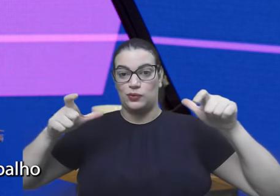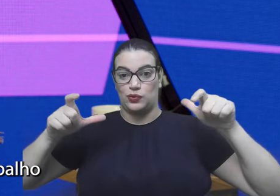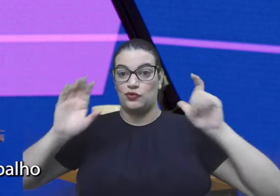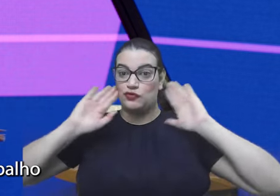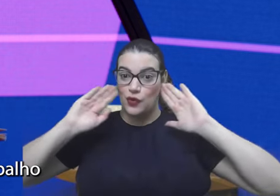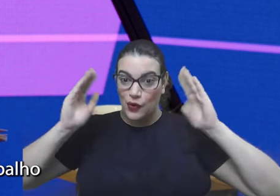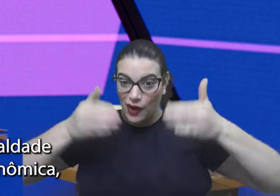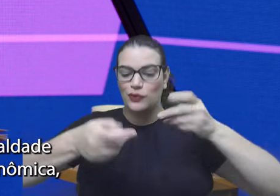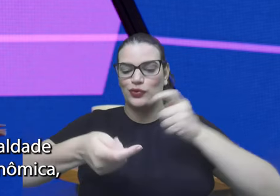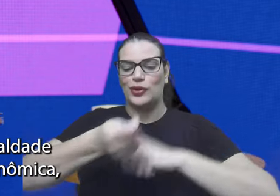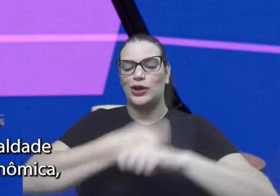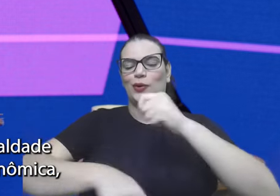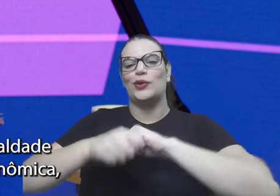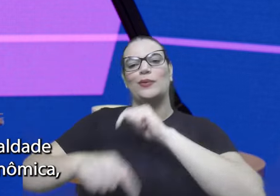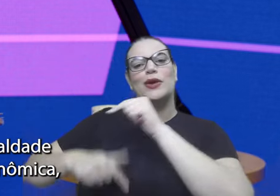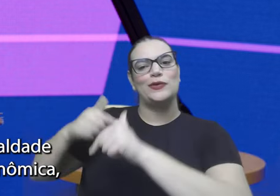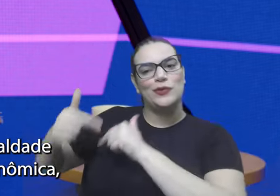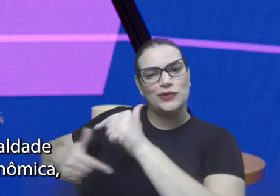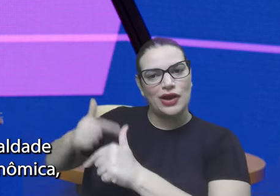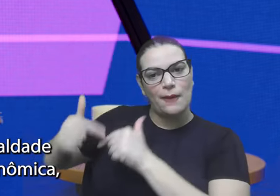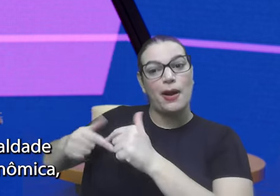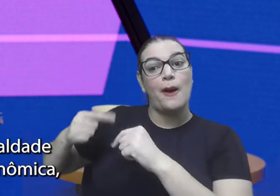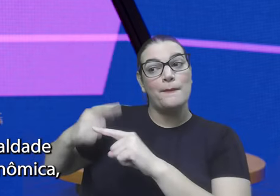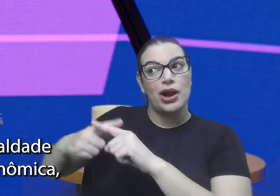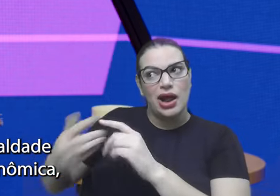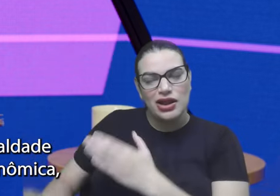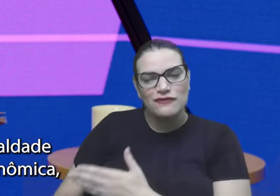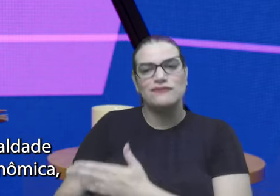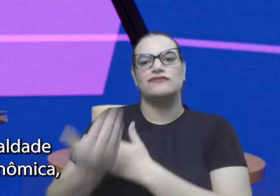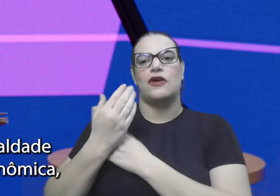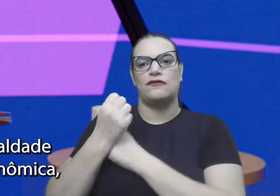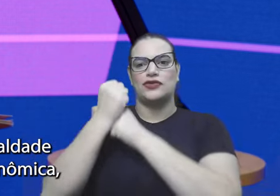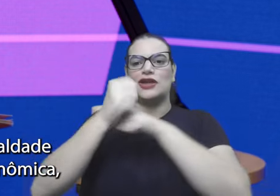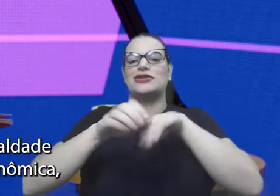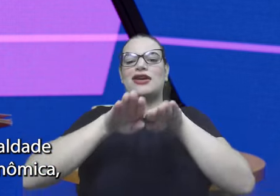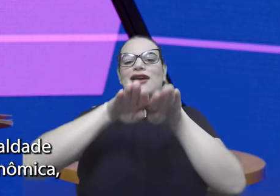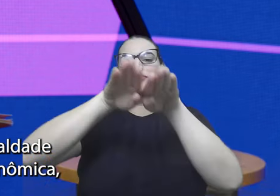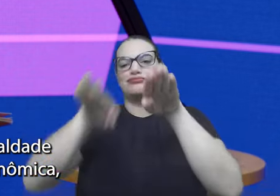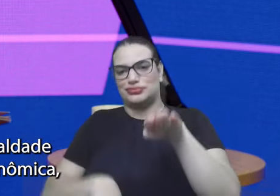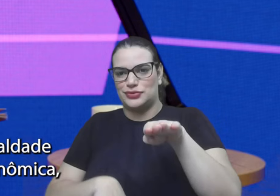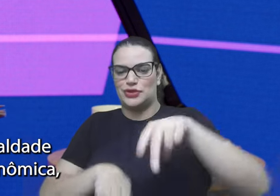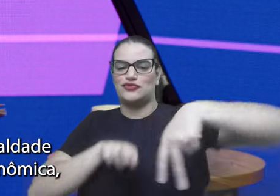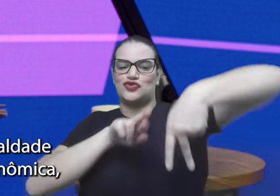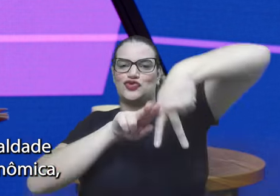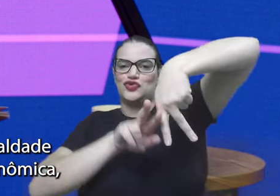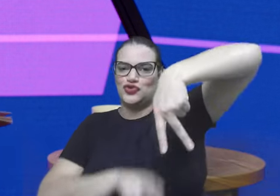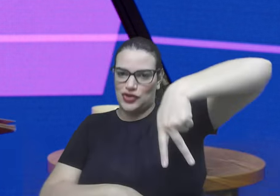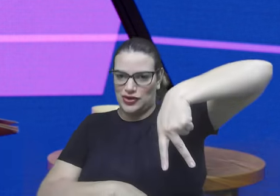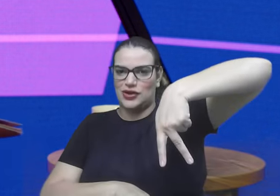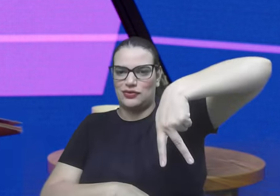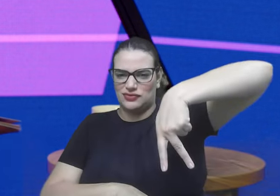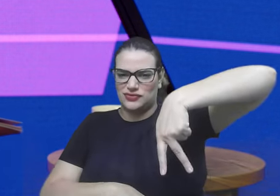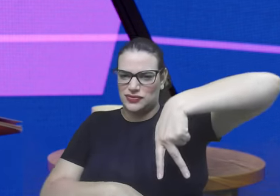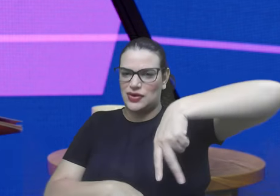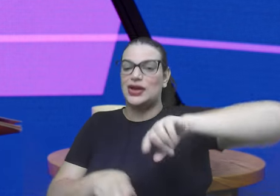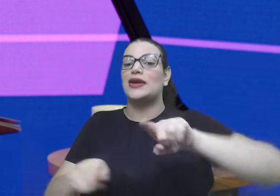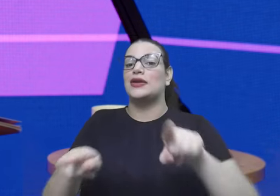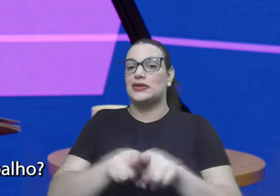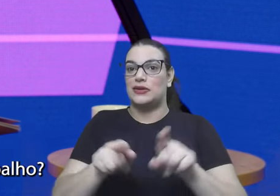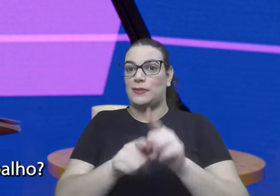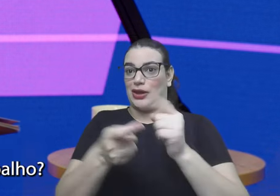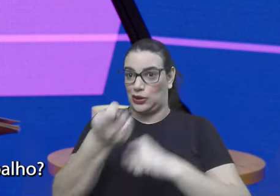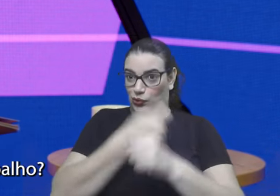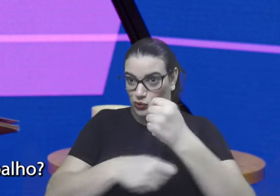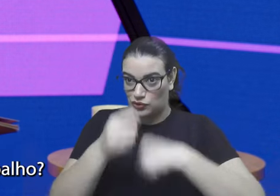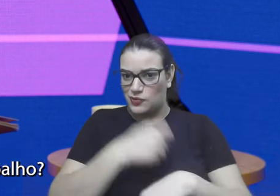economia do trabalho é porque ele fortalece a desigualdade de gênero e a desigualdade Econômica seria isso mesmo